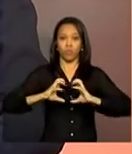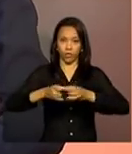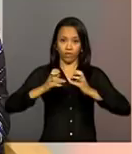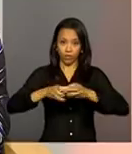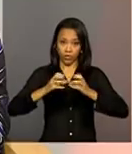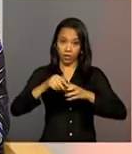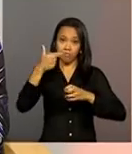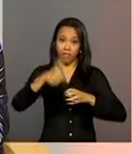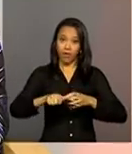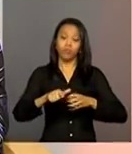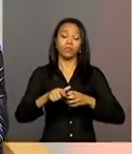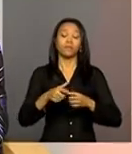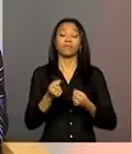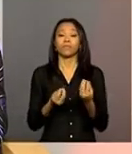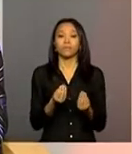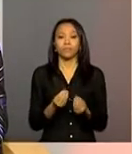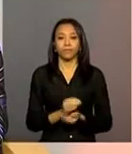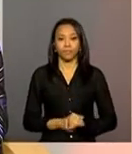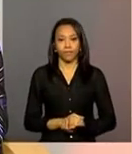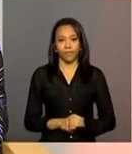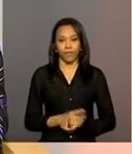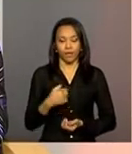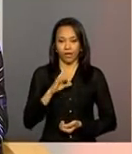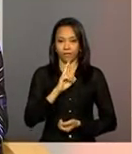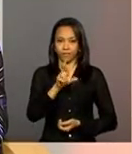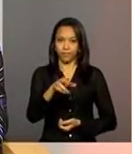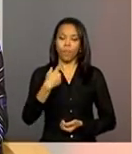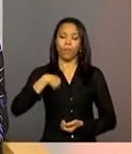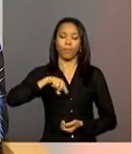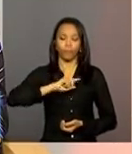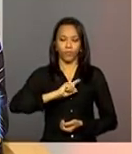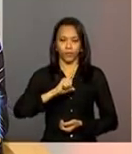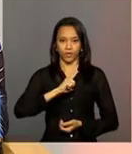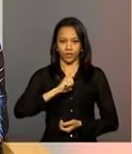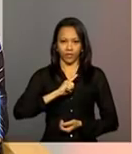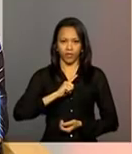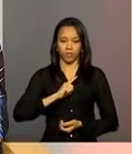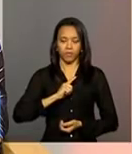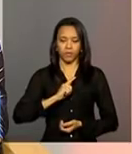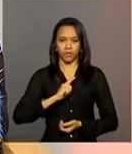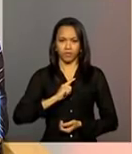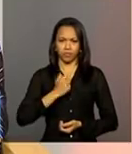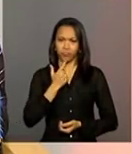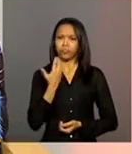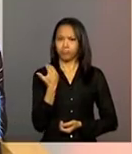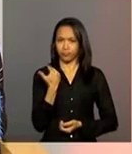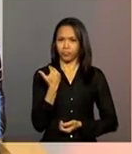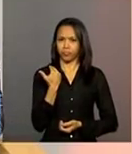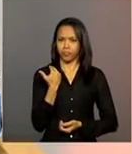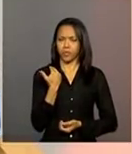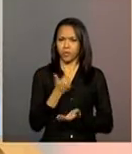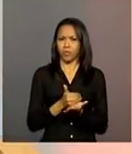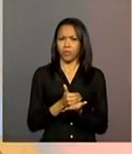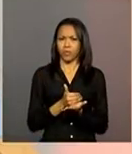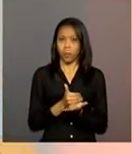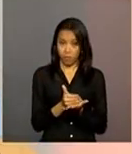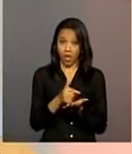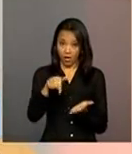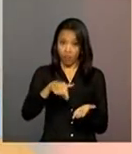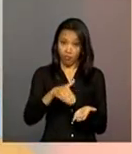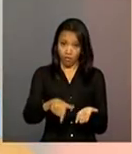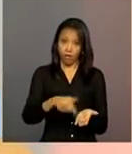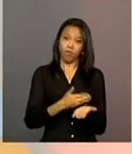é nós tivemos até agora final de Novembro início de dezembro com